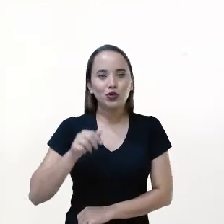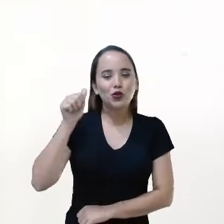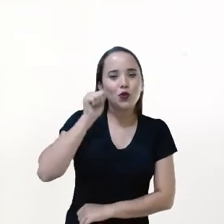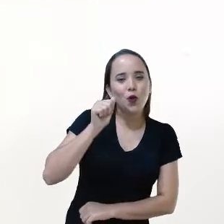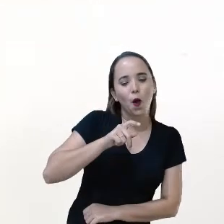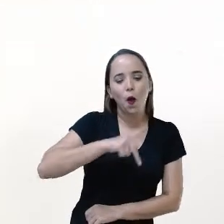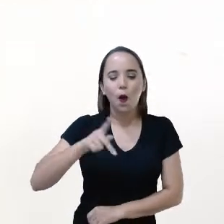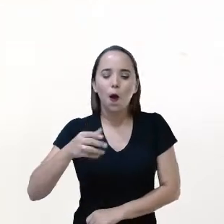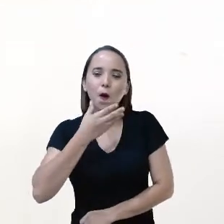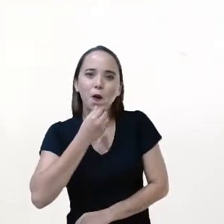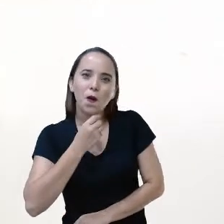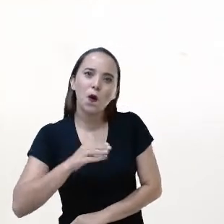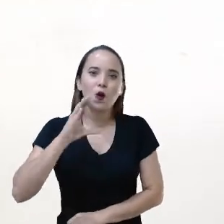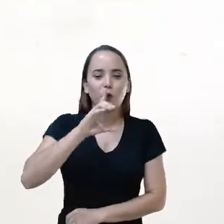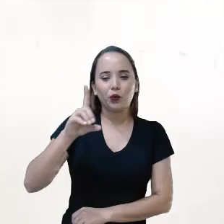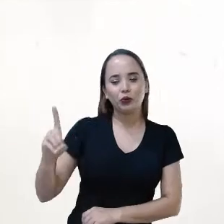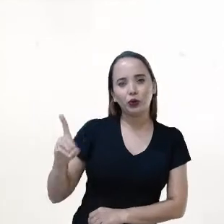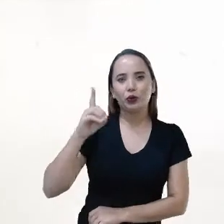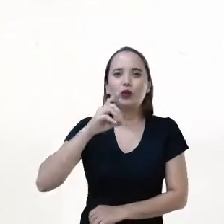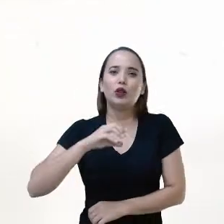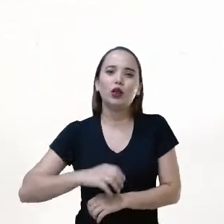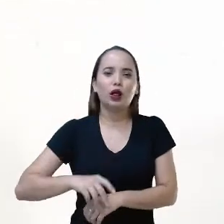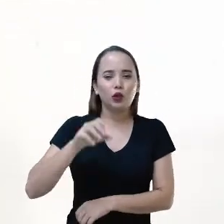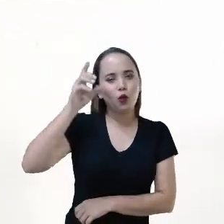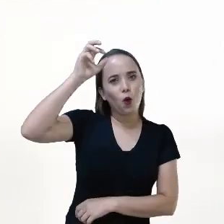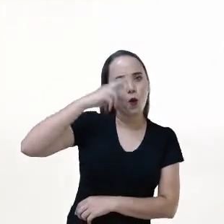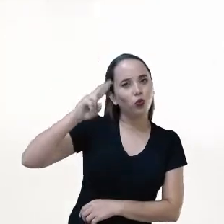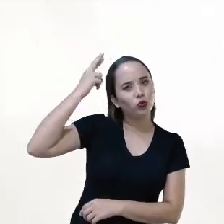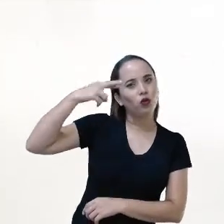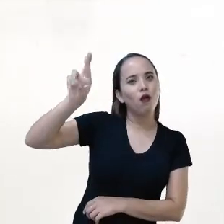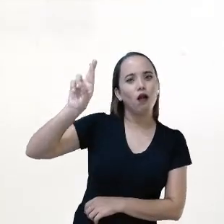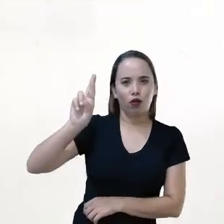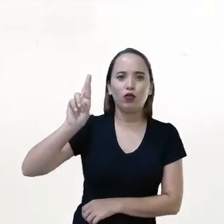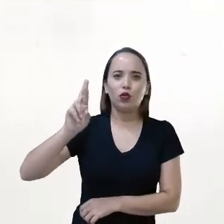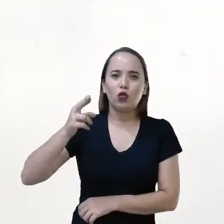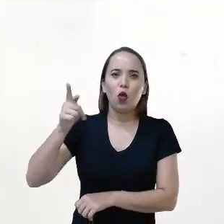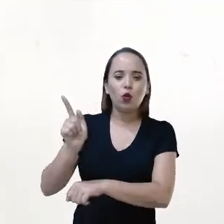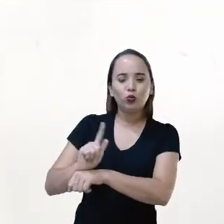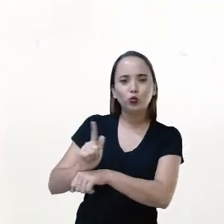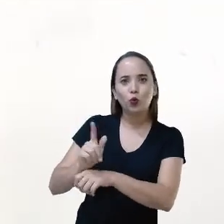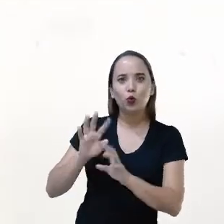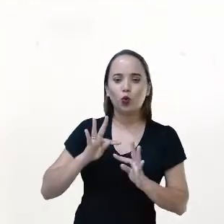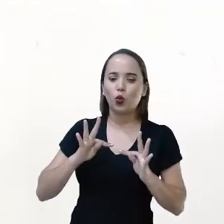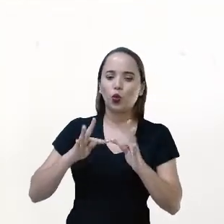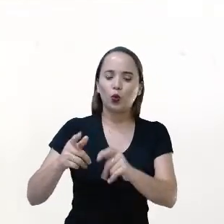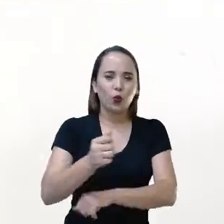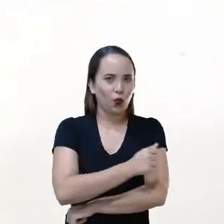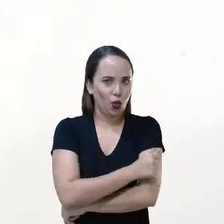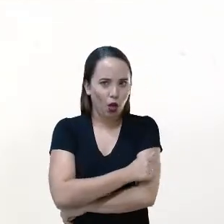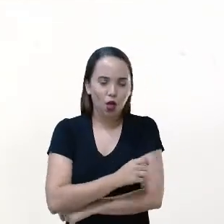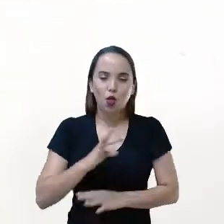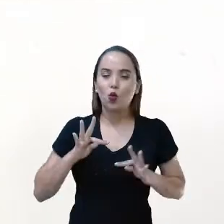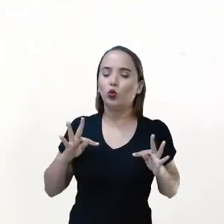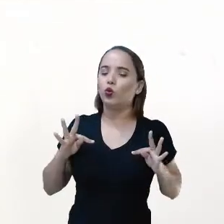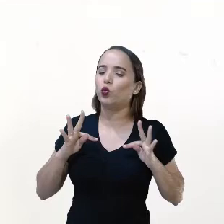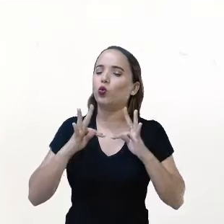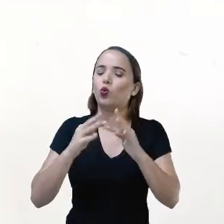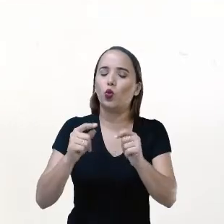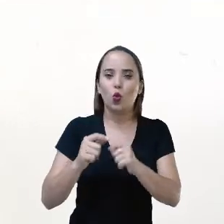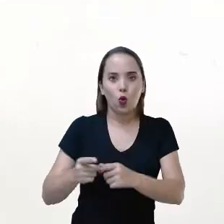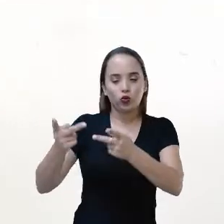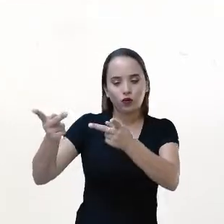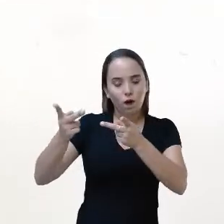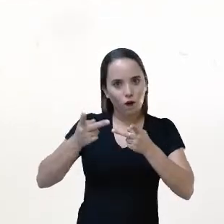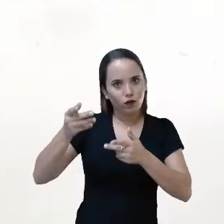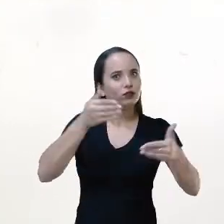coordenadores, coordenadoras, diretores, diretoras, alunos, todo mundo convidado a contribuir também.